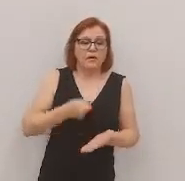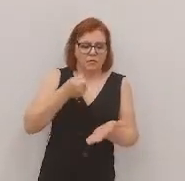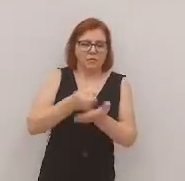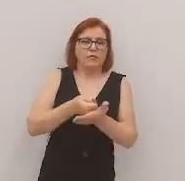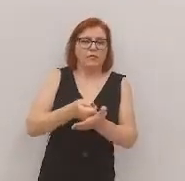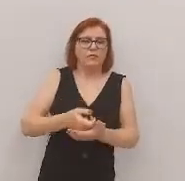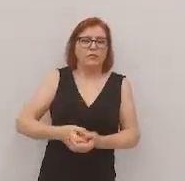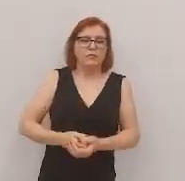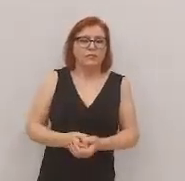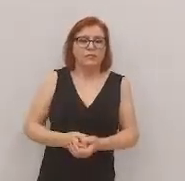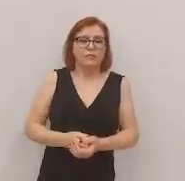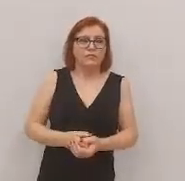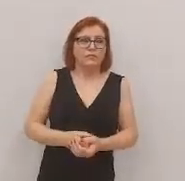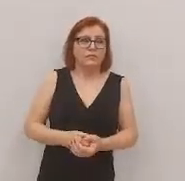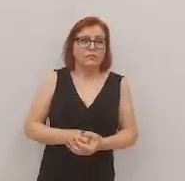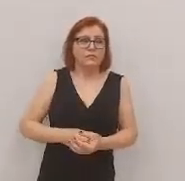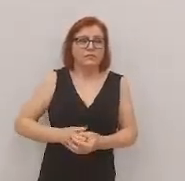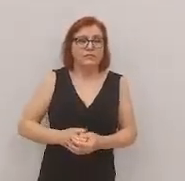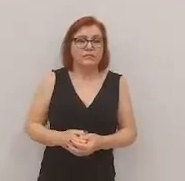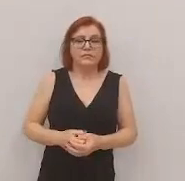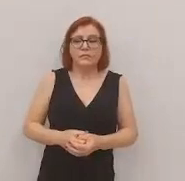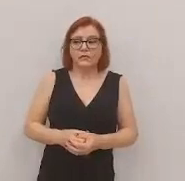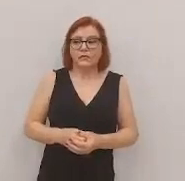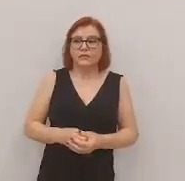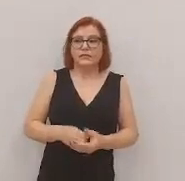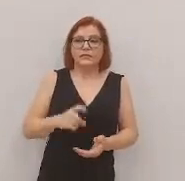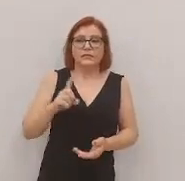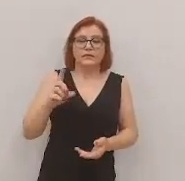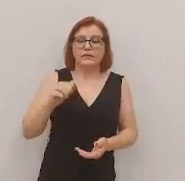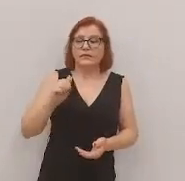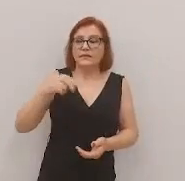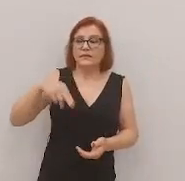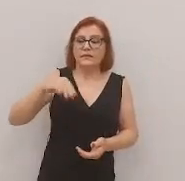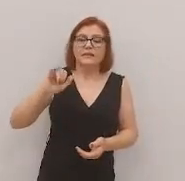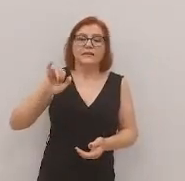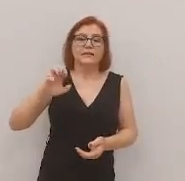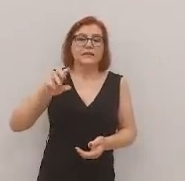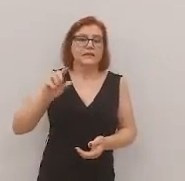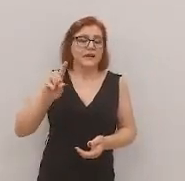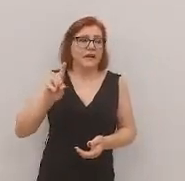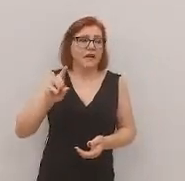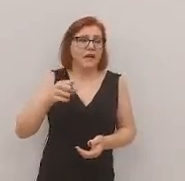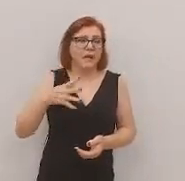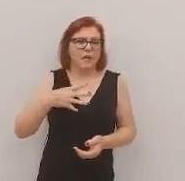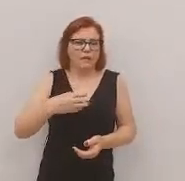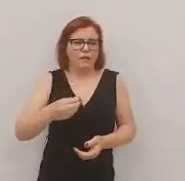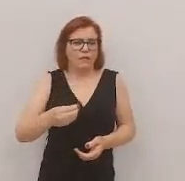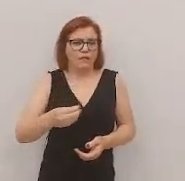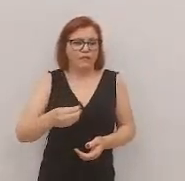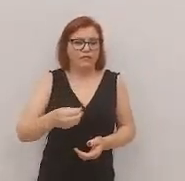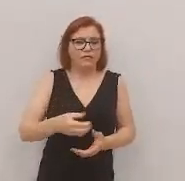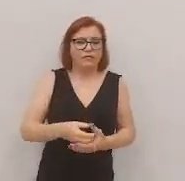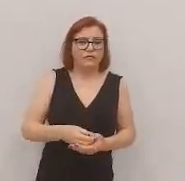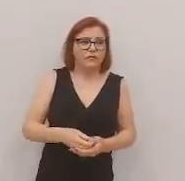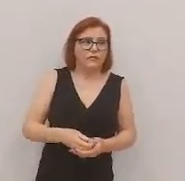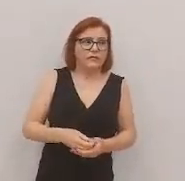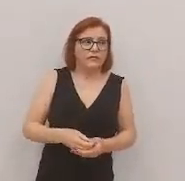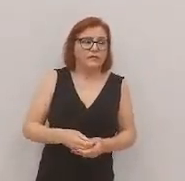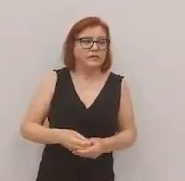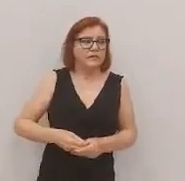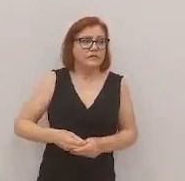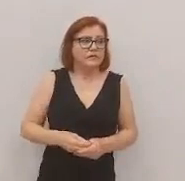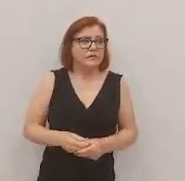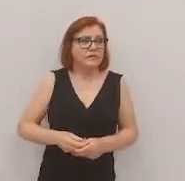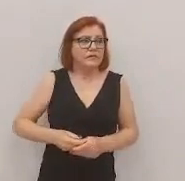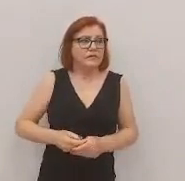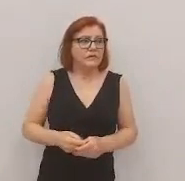Nossa, o Daniel ficou louco por causa daquilo, né? E o que nós fizemos? Pegamos aquilo ali